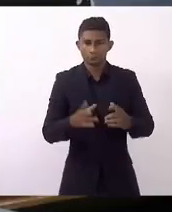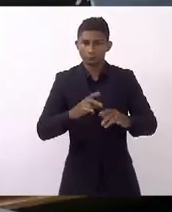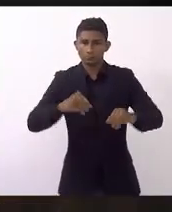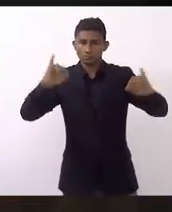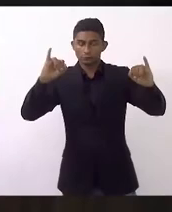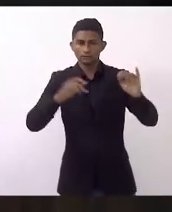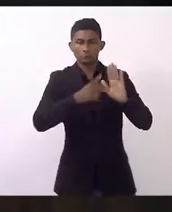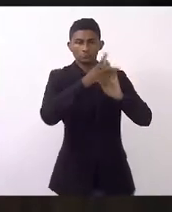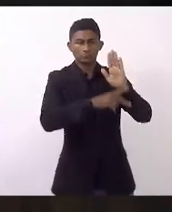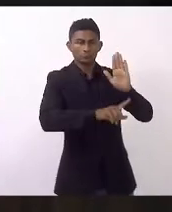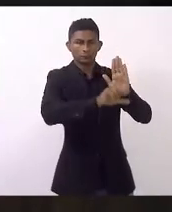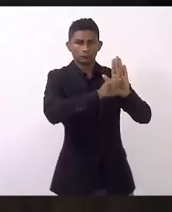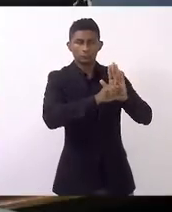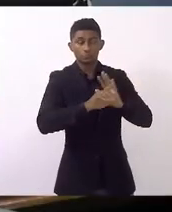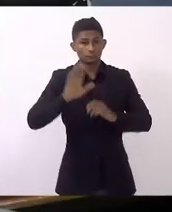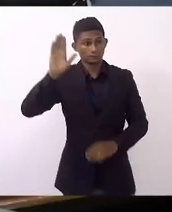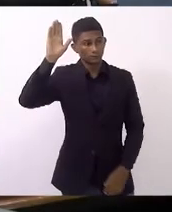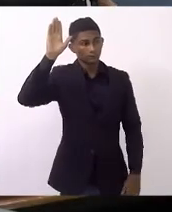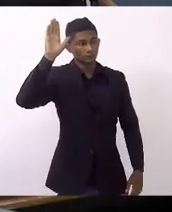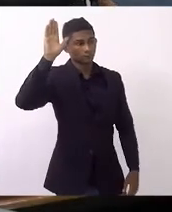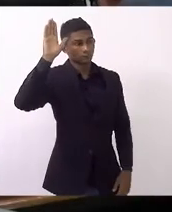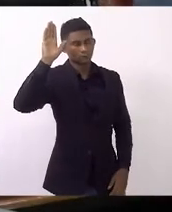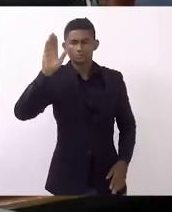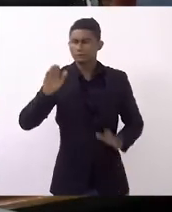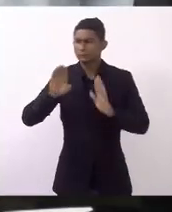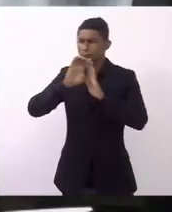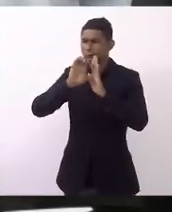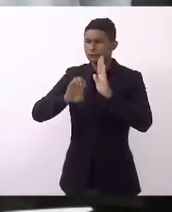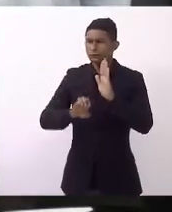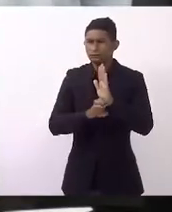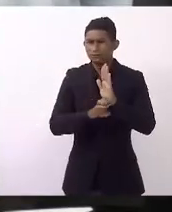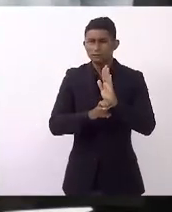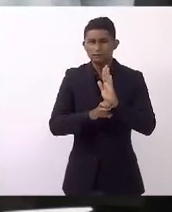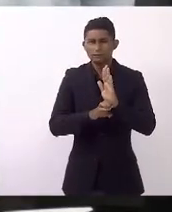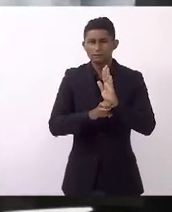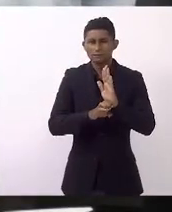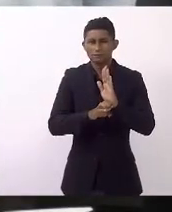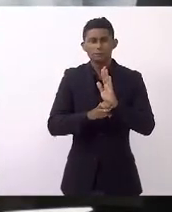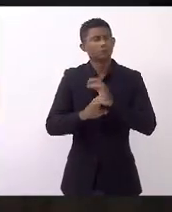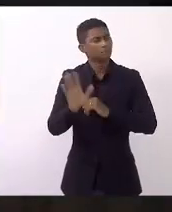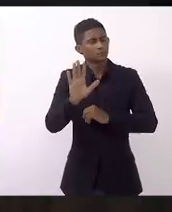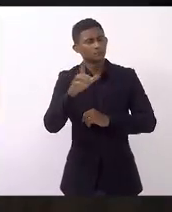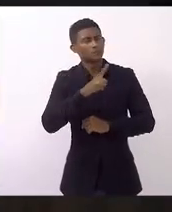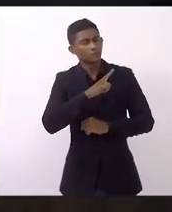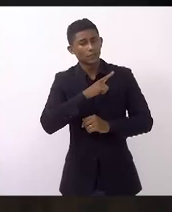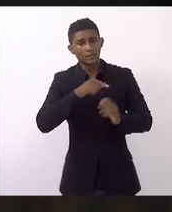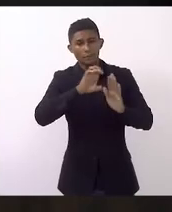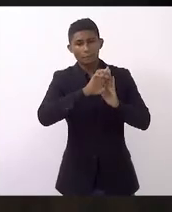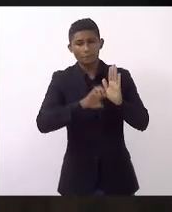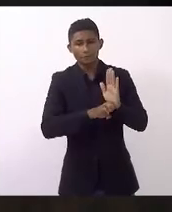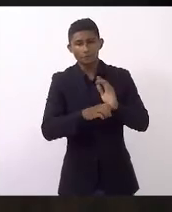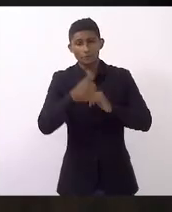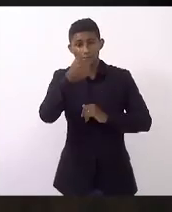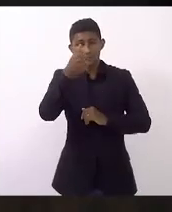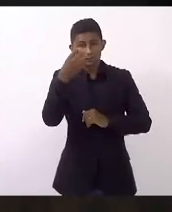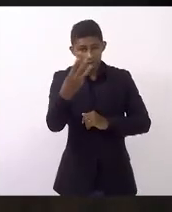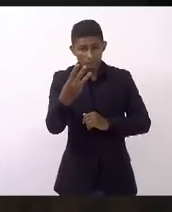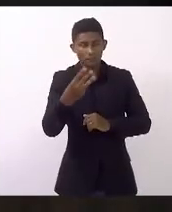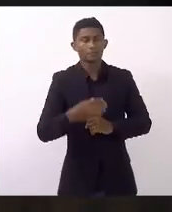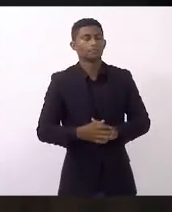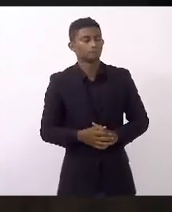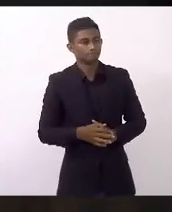Anuncio o projeto de lei. Presidente, questão de ordem. Se as emendas forem só as emendas da bancada. Não, tem 13 emendas. 13. 13. Projeto de